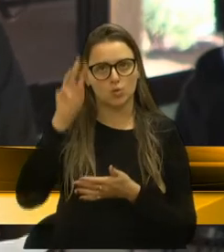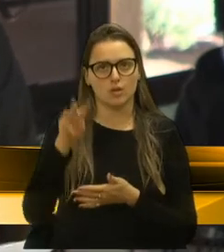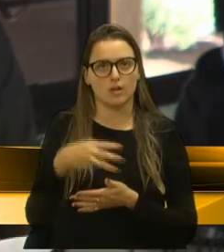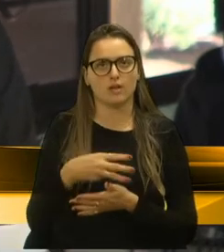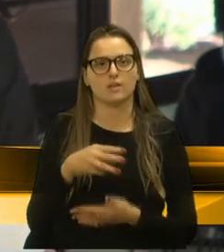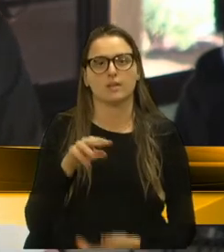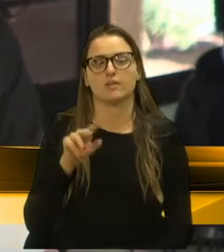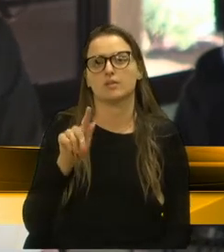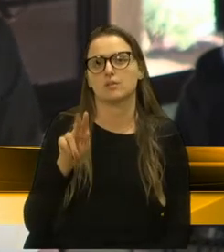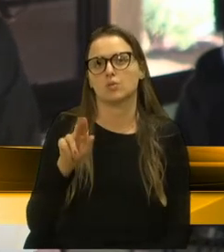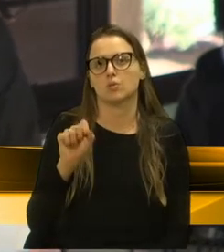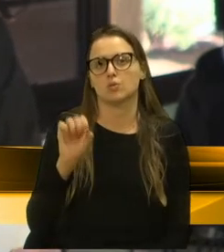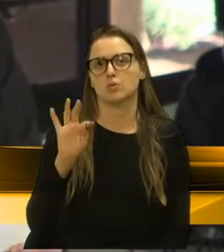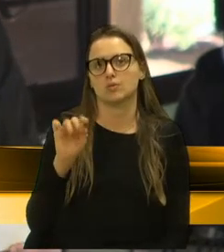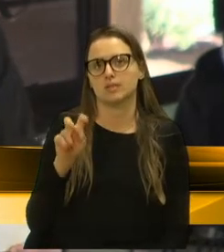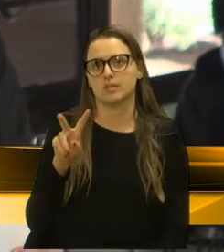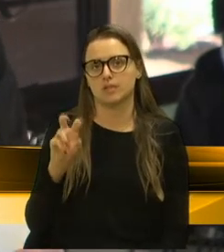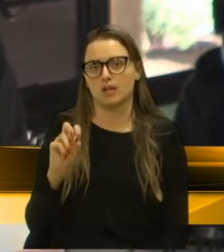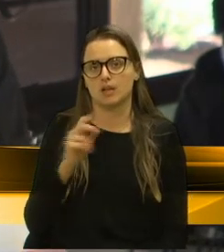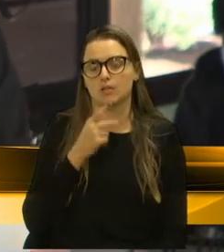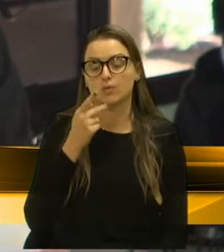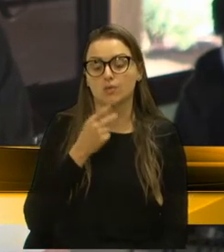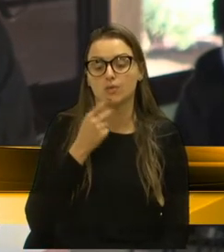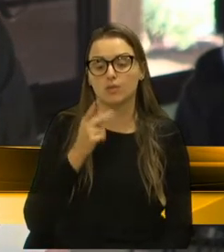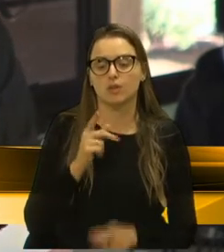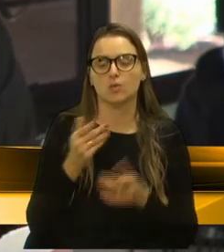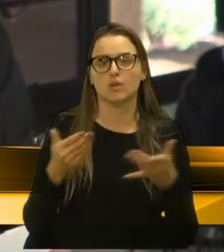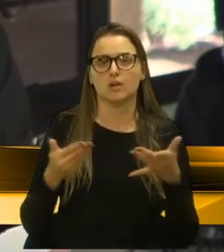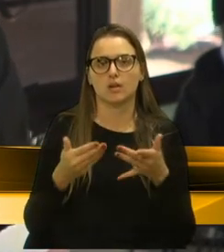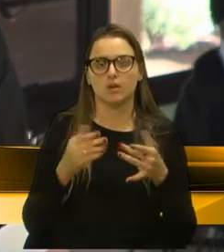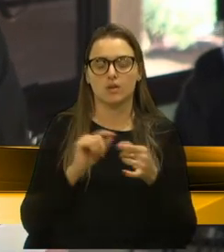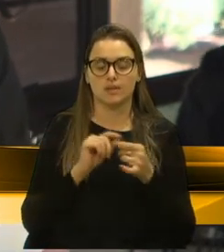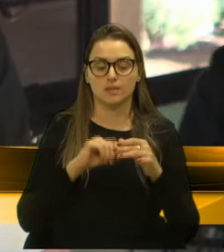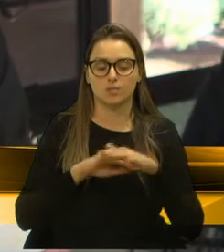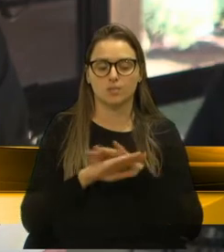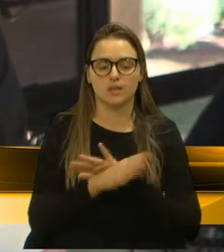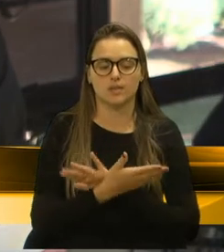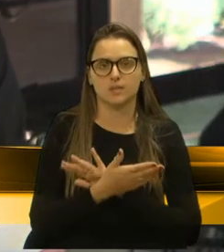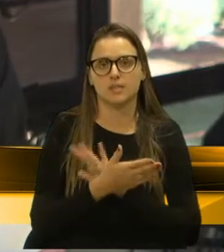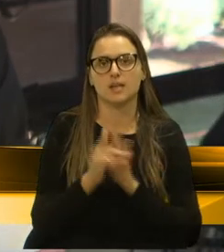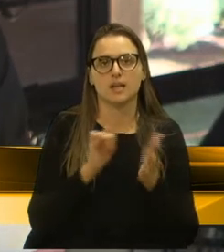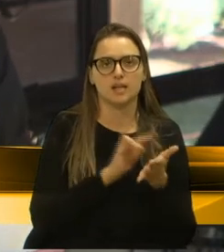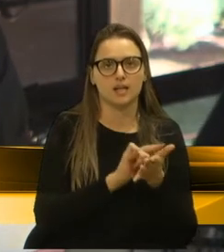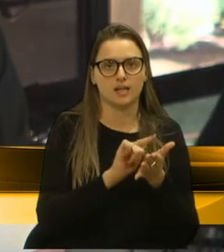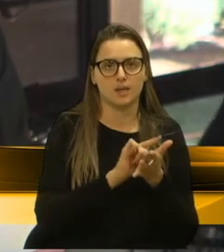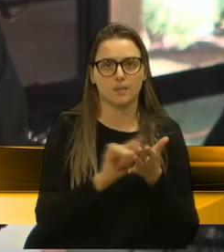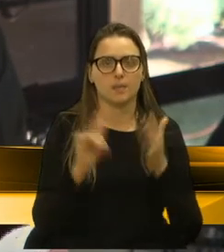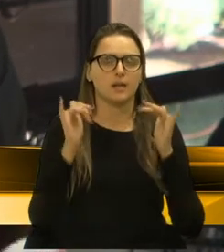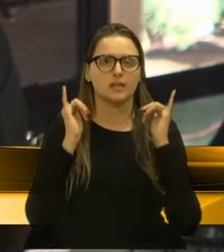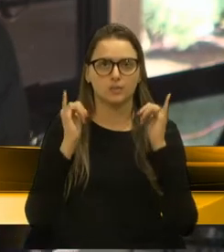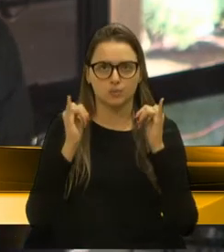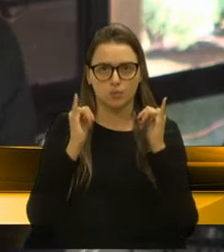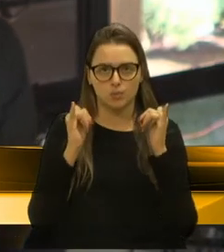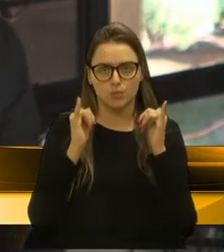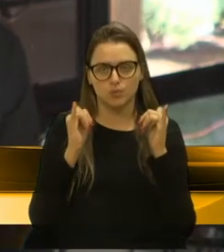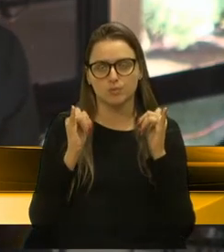Marques, destacou que as medidas que estão sendo tomadas em relação à higienização dos veículos.